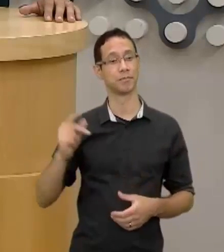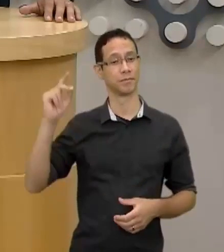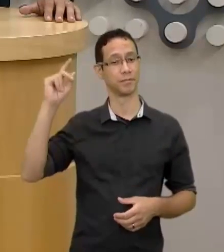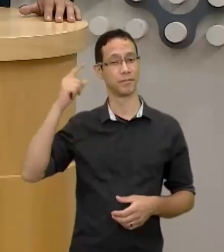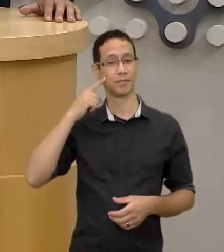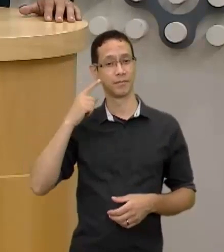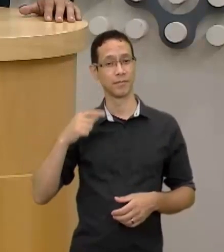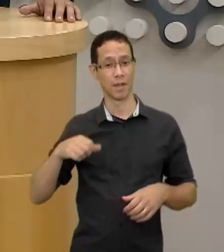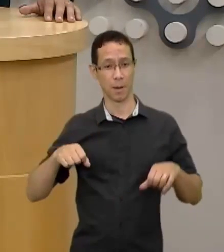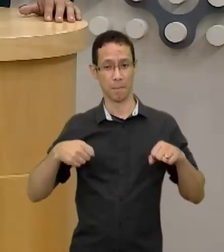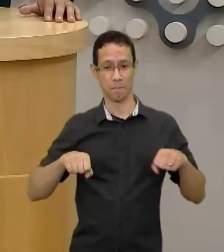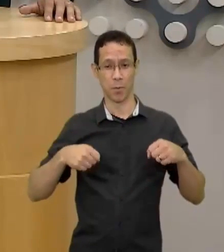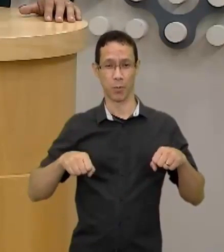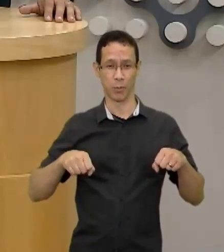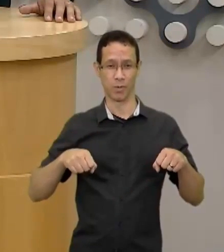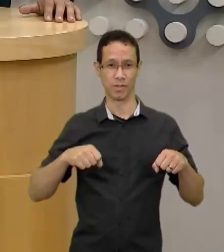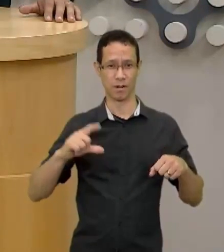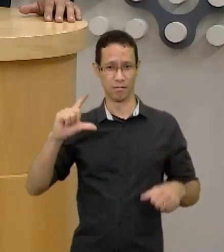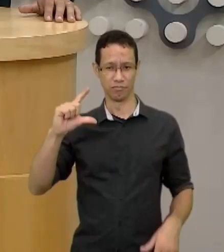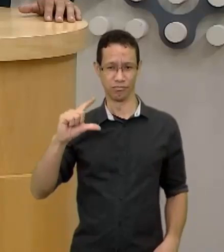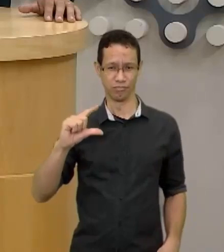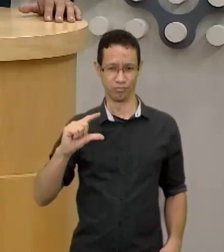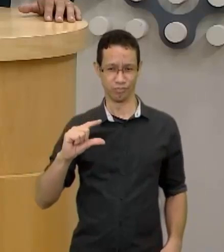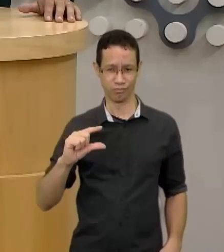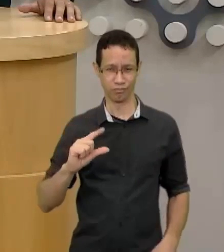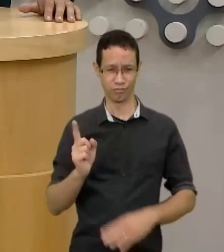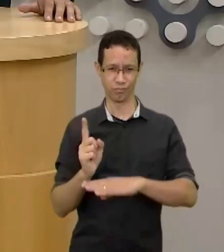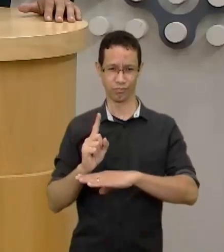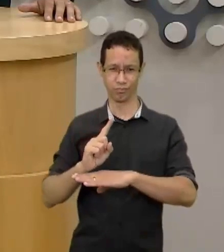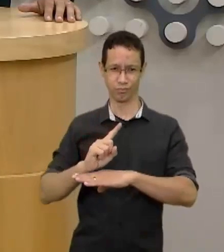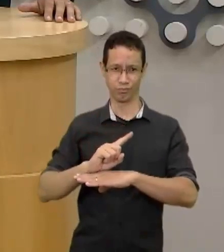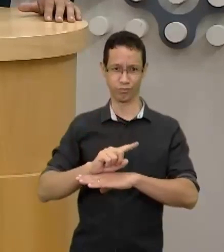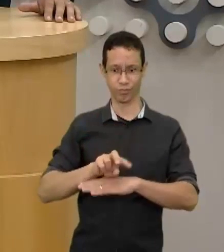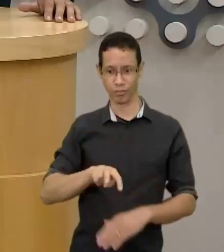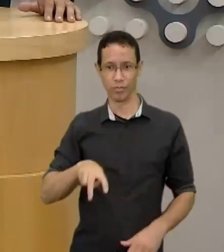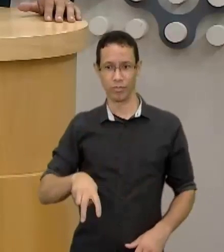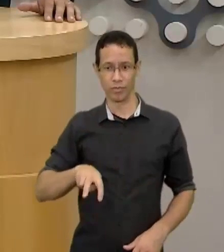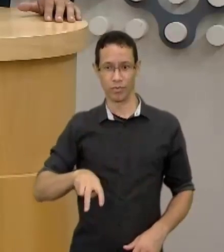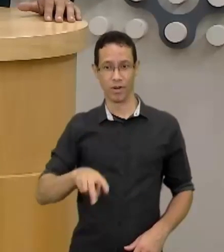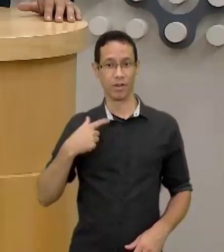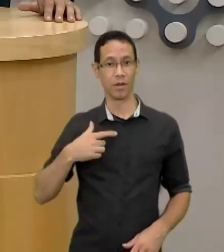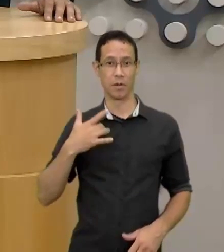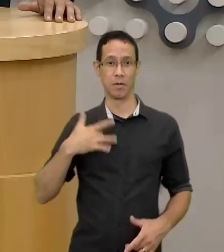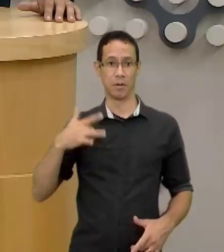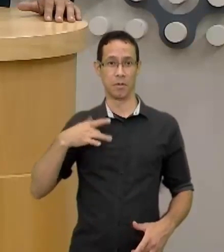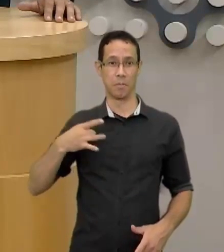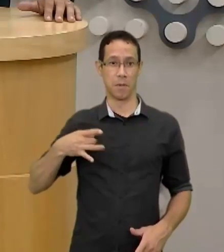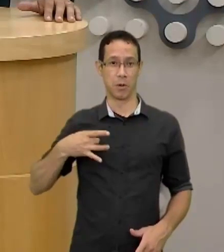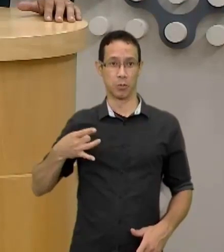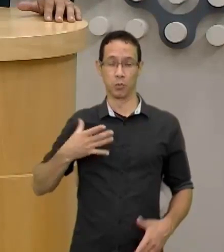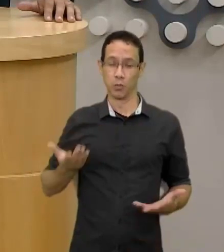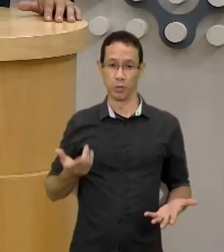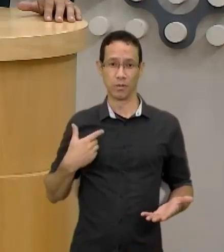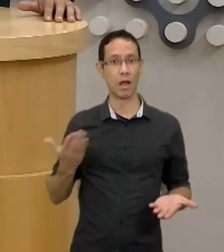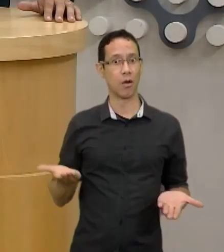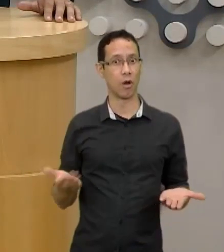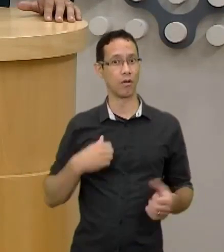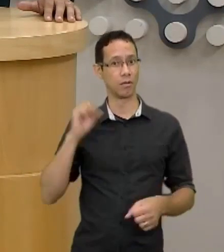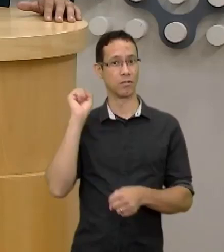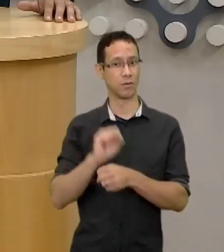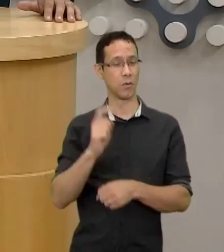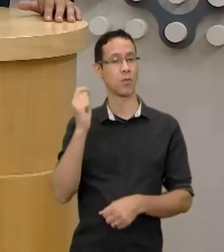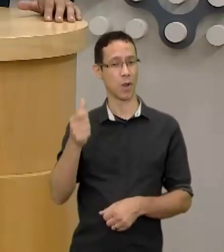Antigamente, sabe quando a moto vai diminuindo a velocidade? Eu já queria colocar o pé no chão, porque eu falei, eu vou cair. Agora não, agora eu tô quase parando e